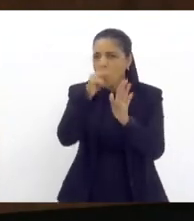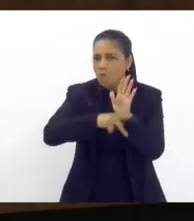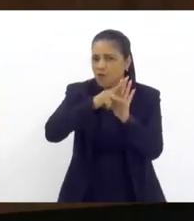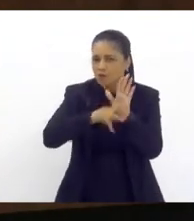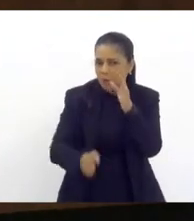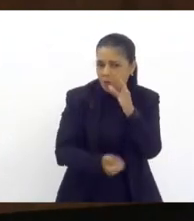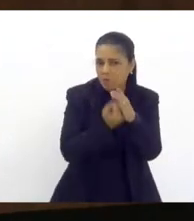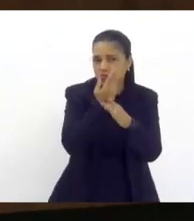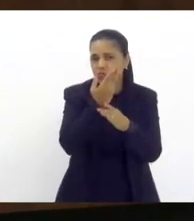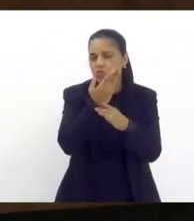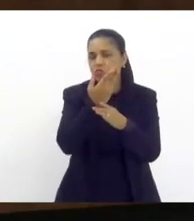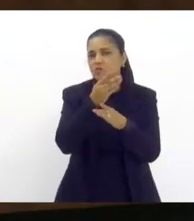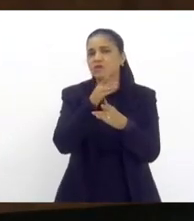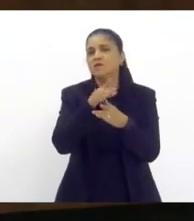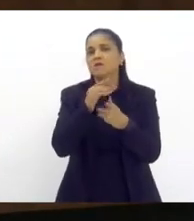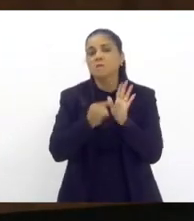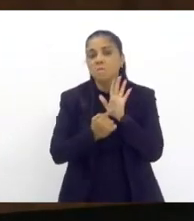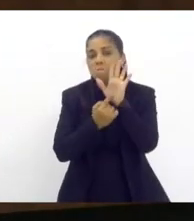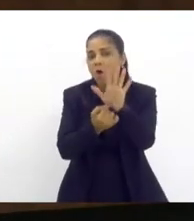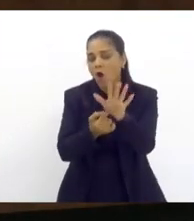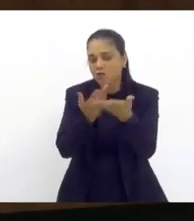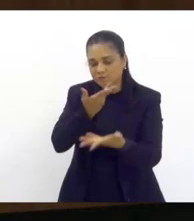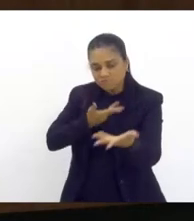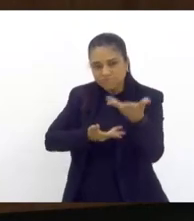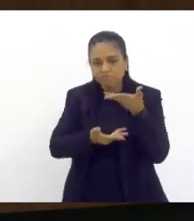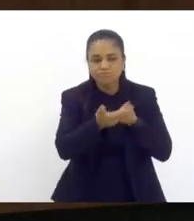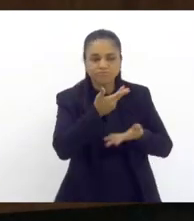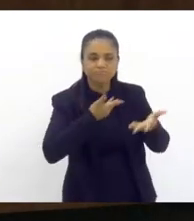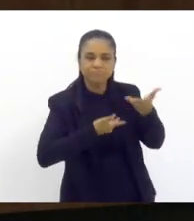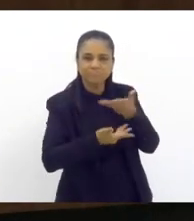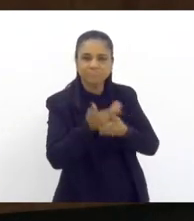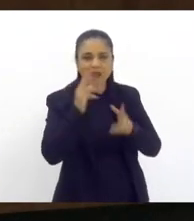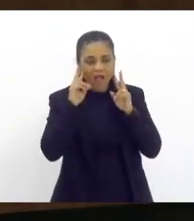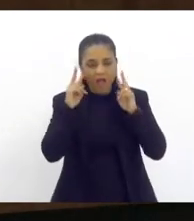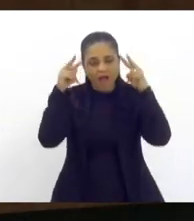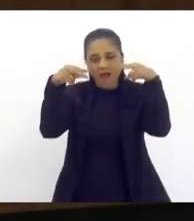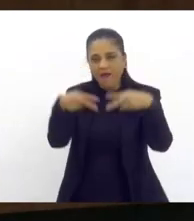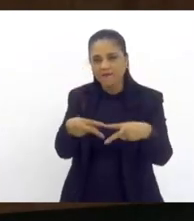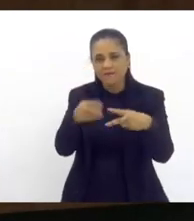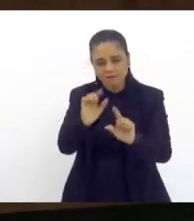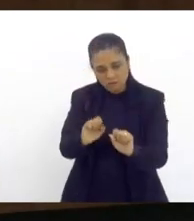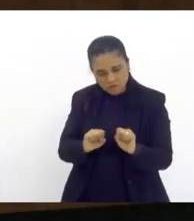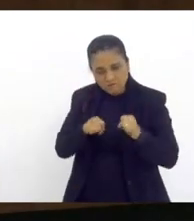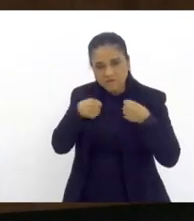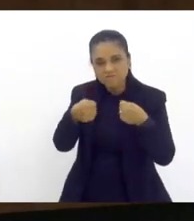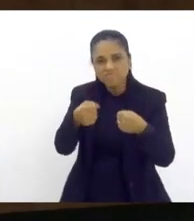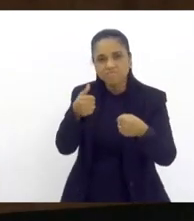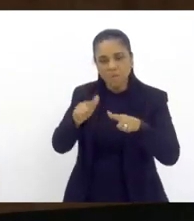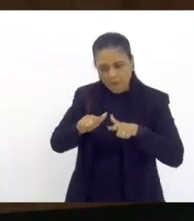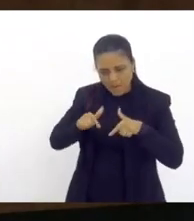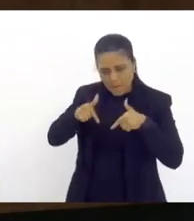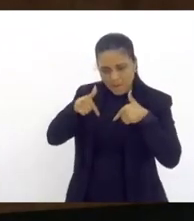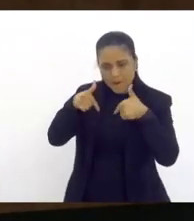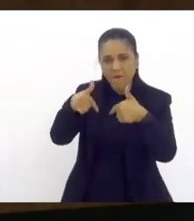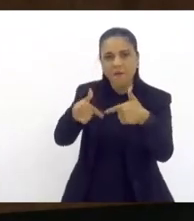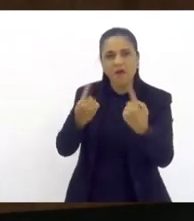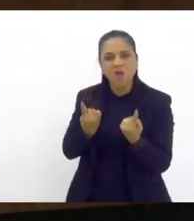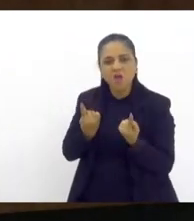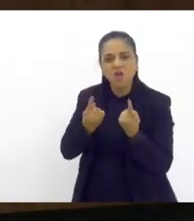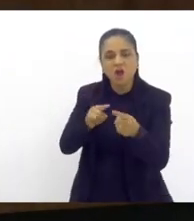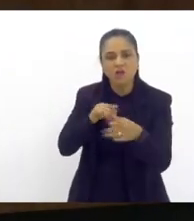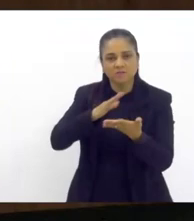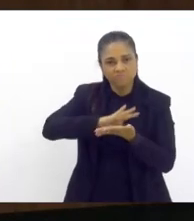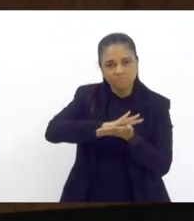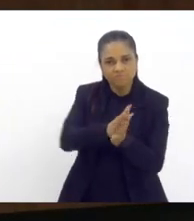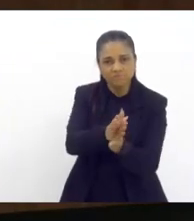e estabelece, né, uma dinâmica de atenção e de enfrentamento ao combate da